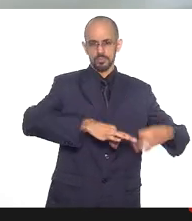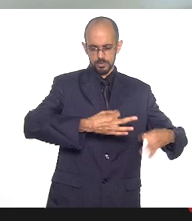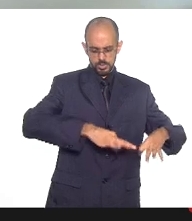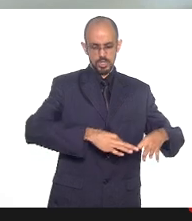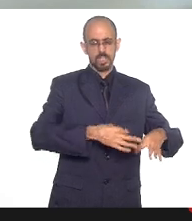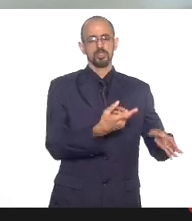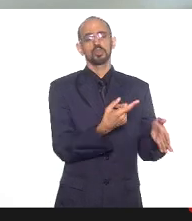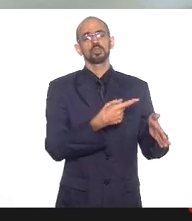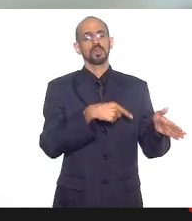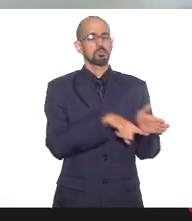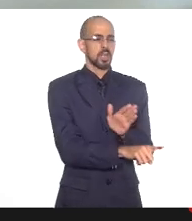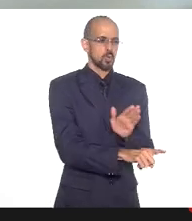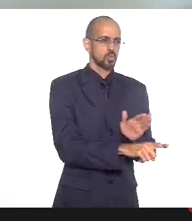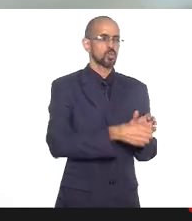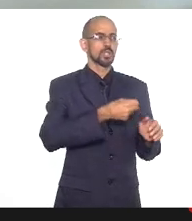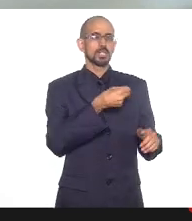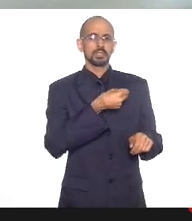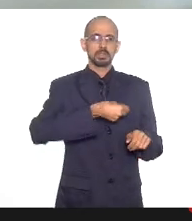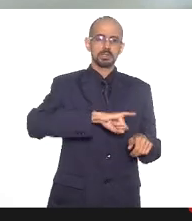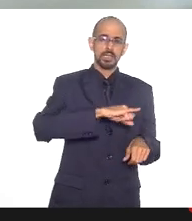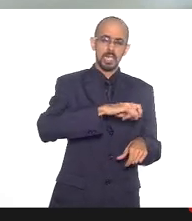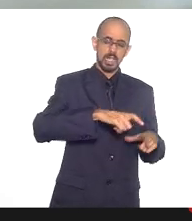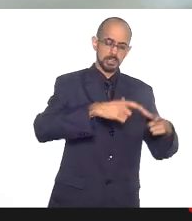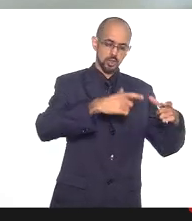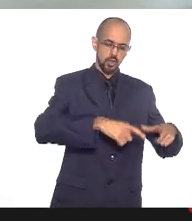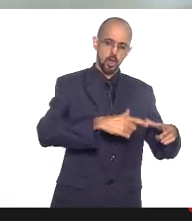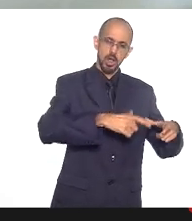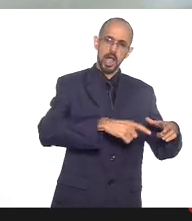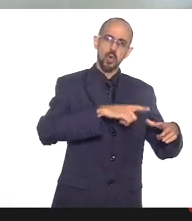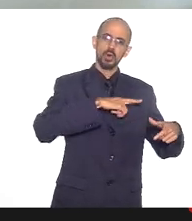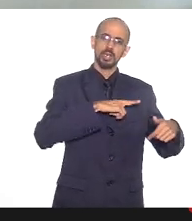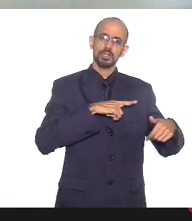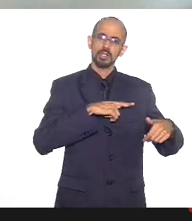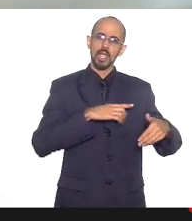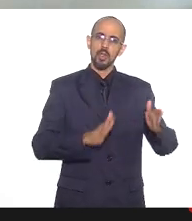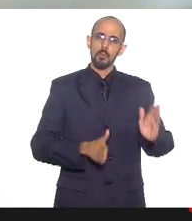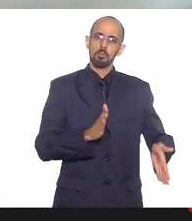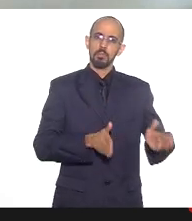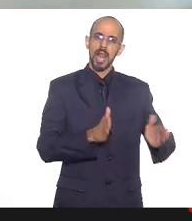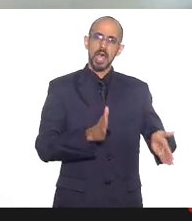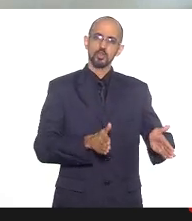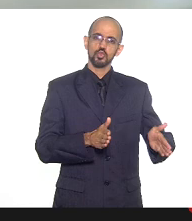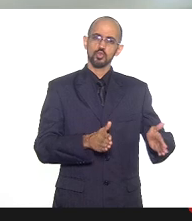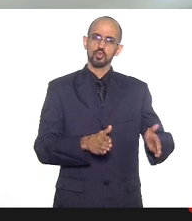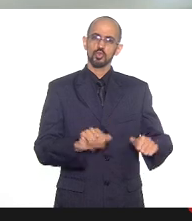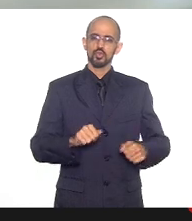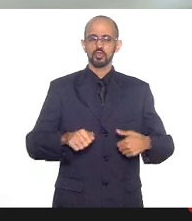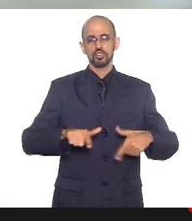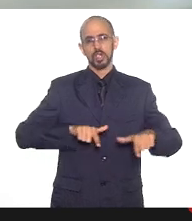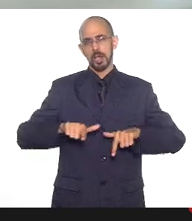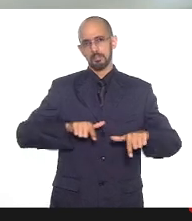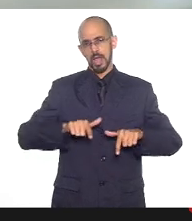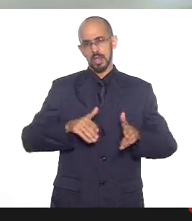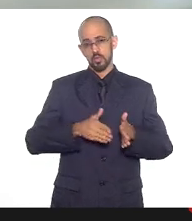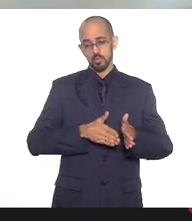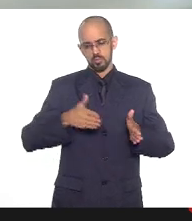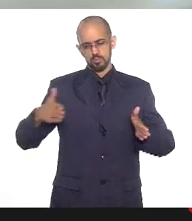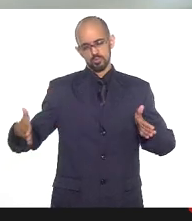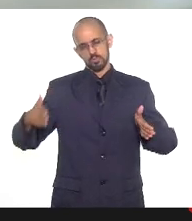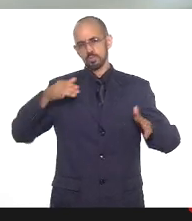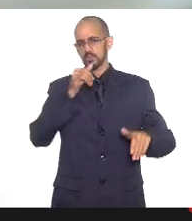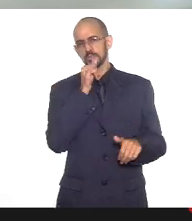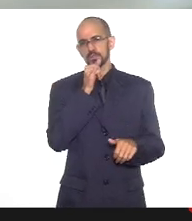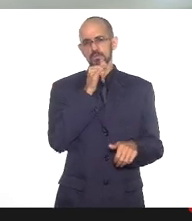devidamente autorizada pela ANP, um prazo de concessão estendido por